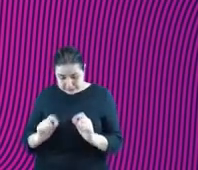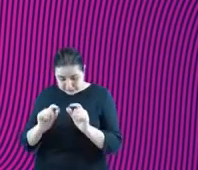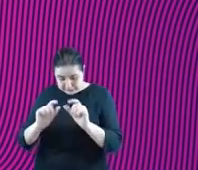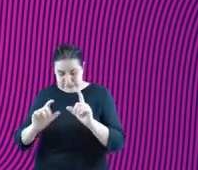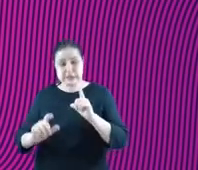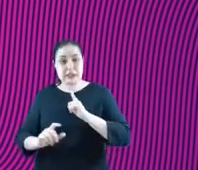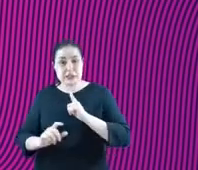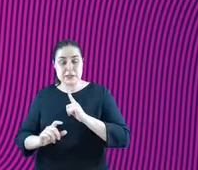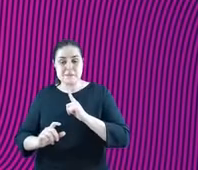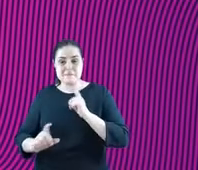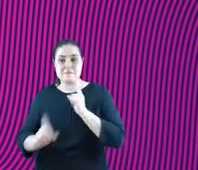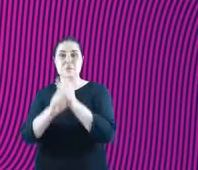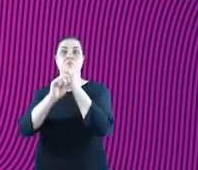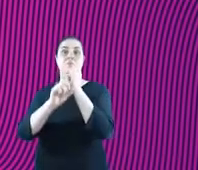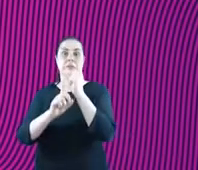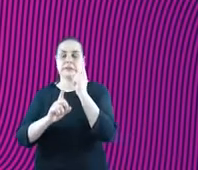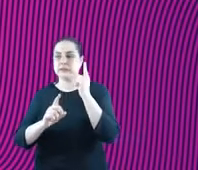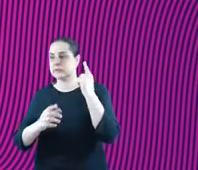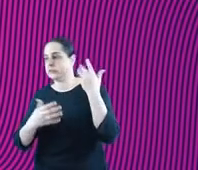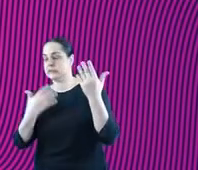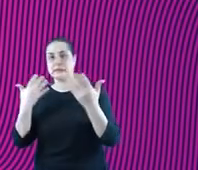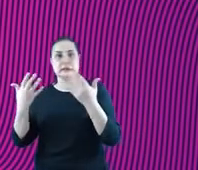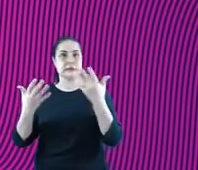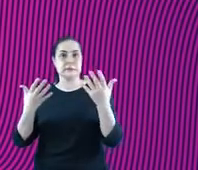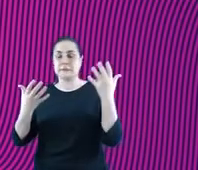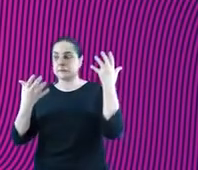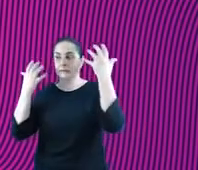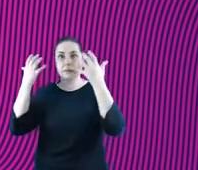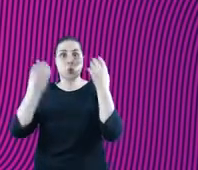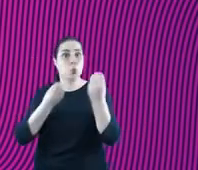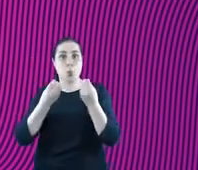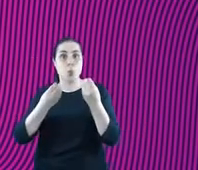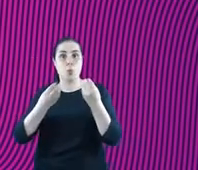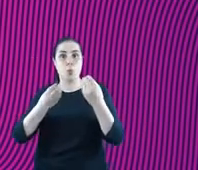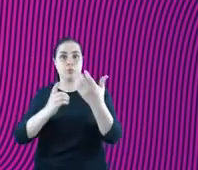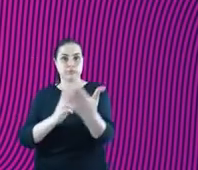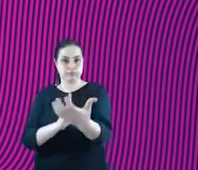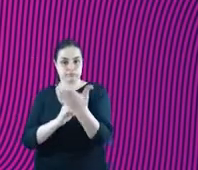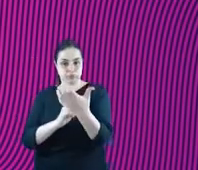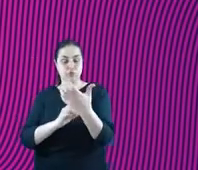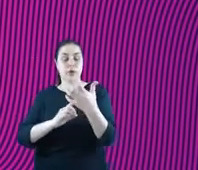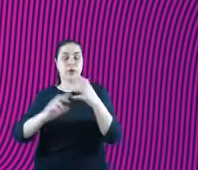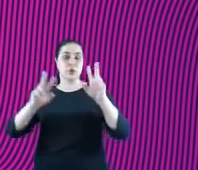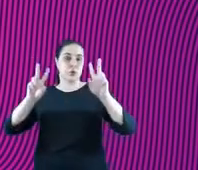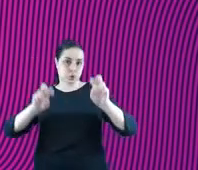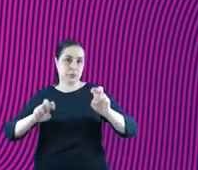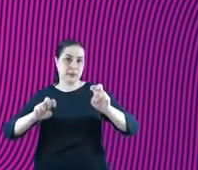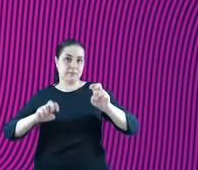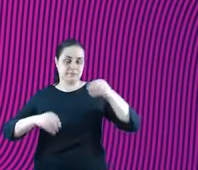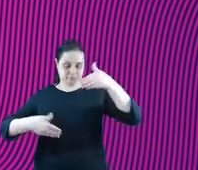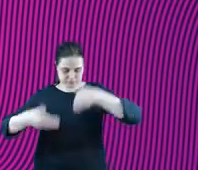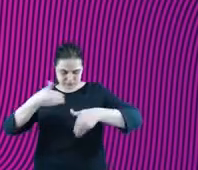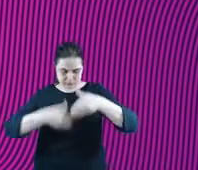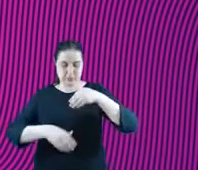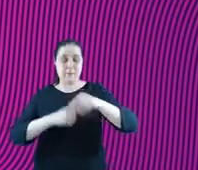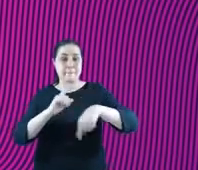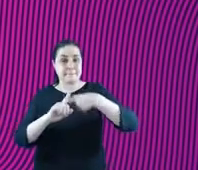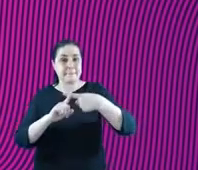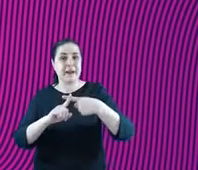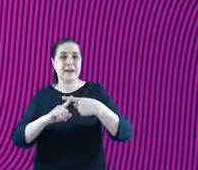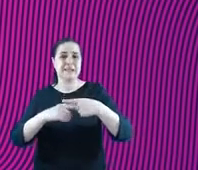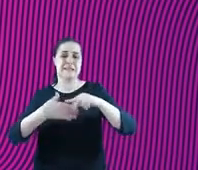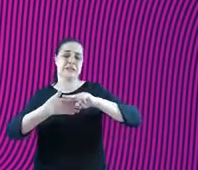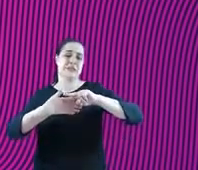efeitos do tratamento, né, e algumas sequelas que ficam. E essas pacientes ficam conosco, com